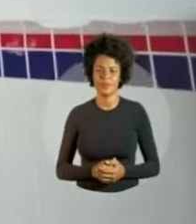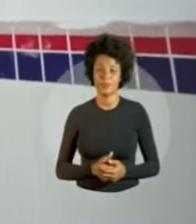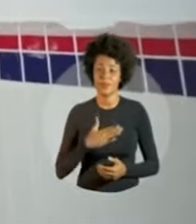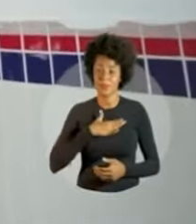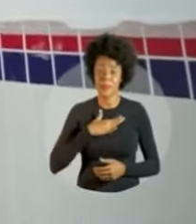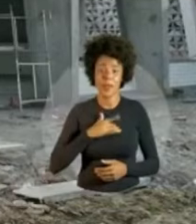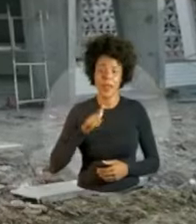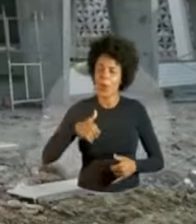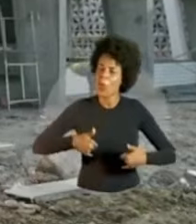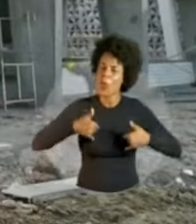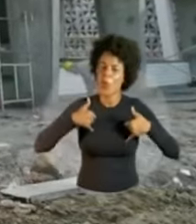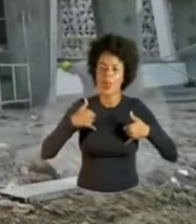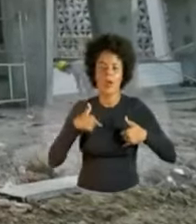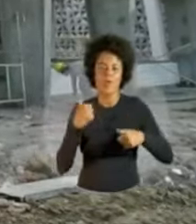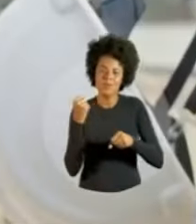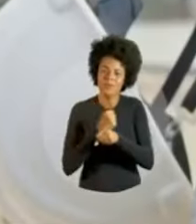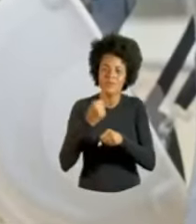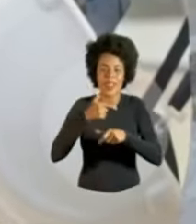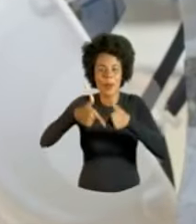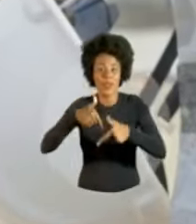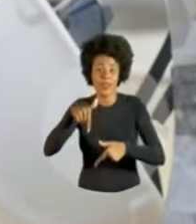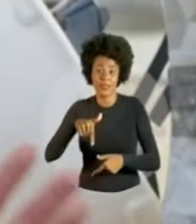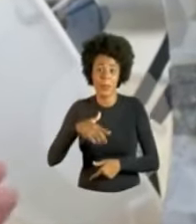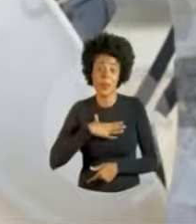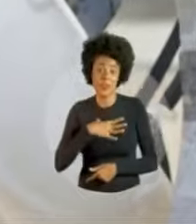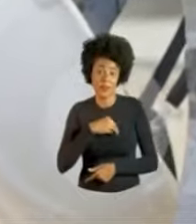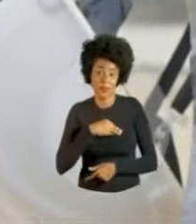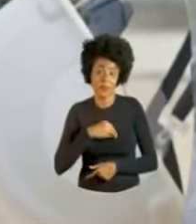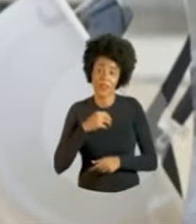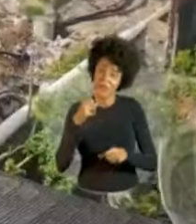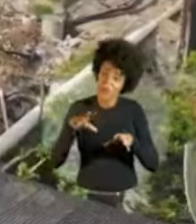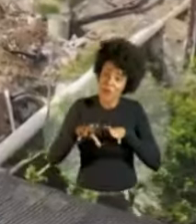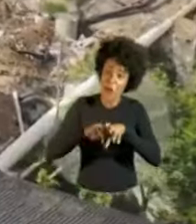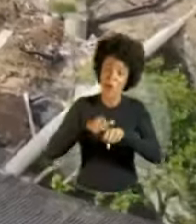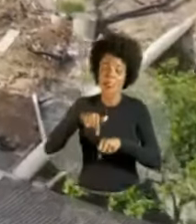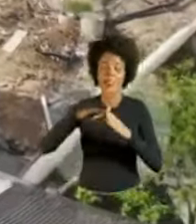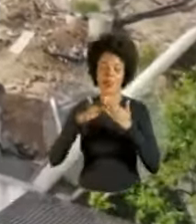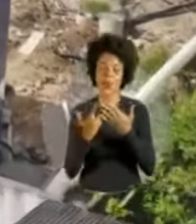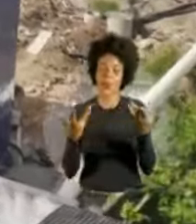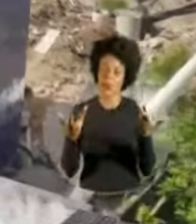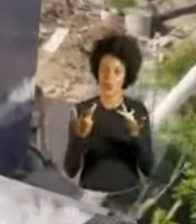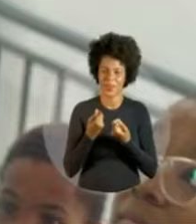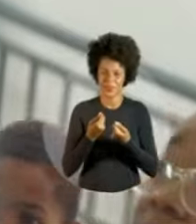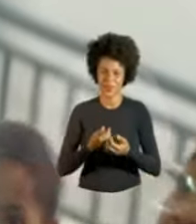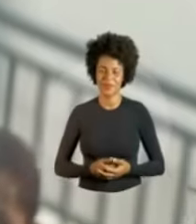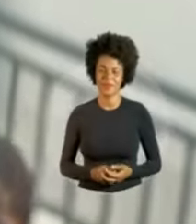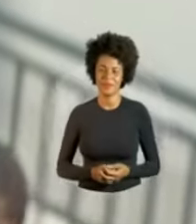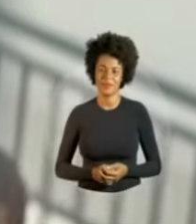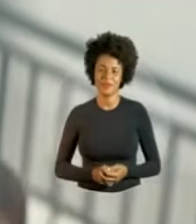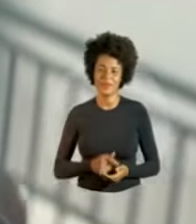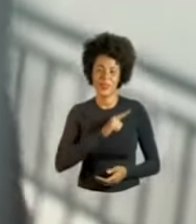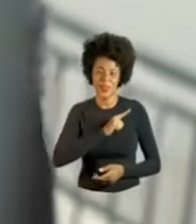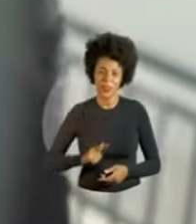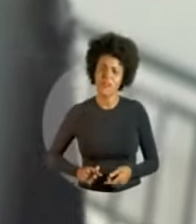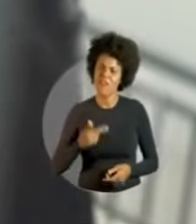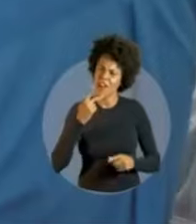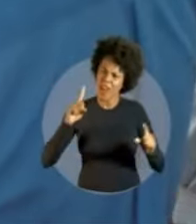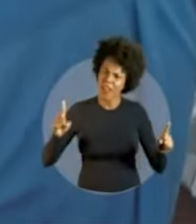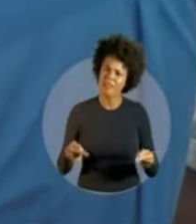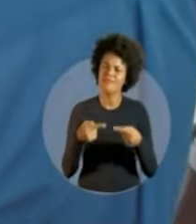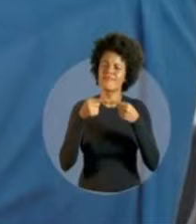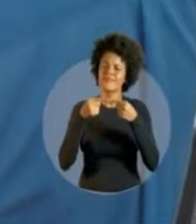Para mim é um grande orgulho estar participando dessa obra. A minha filha vai se formar nessa escola de qualidade. É um governo que fala a linguagem